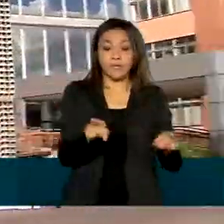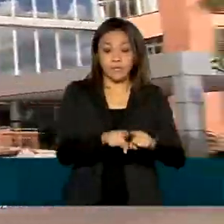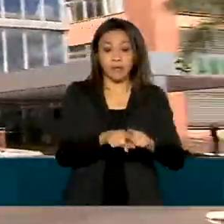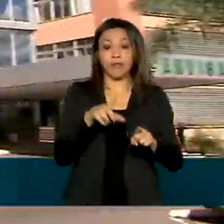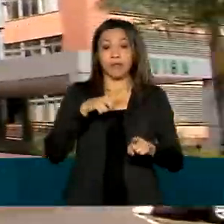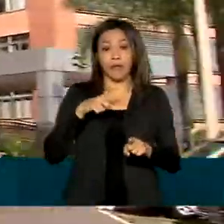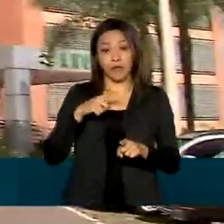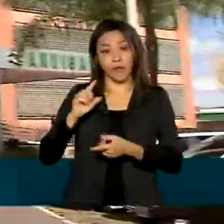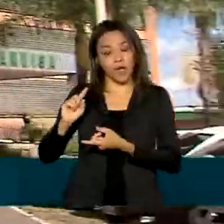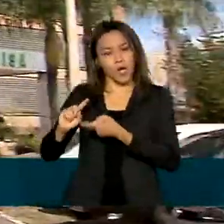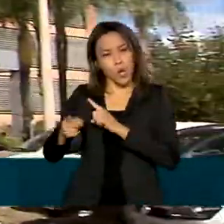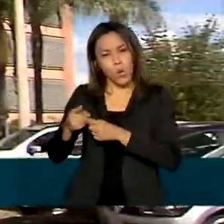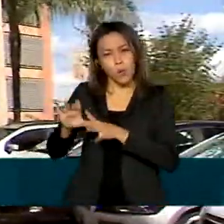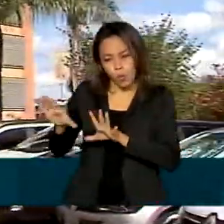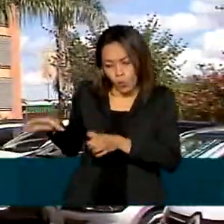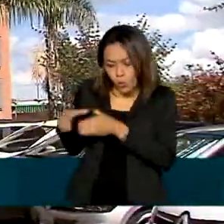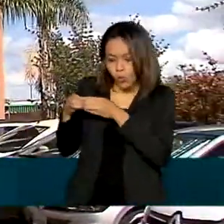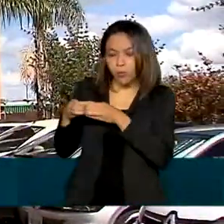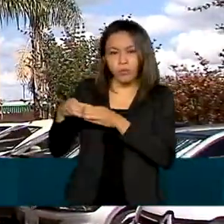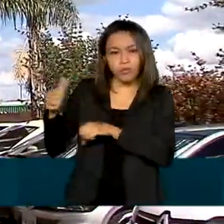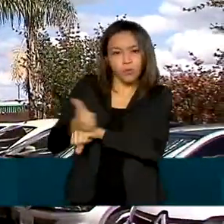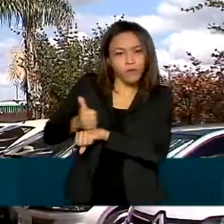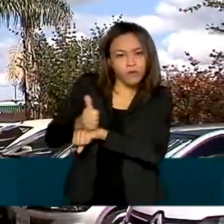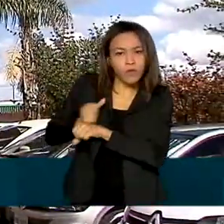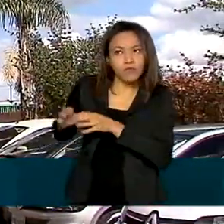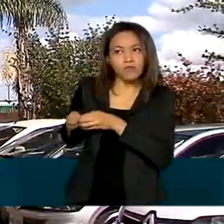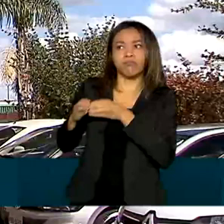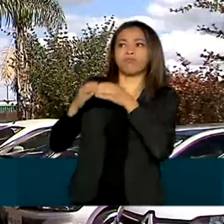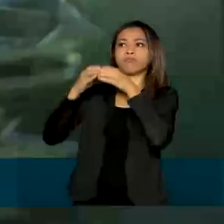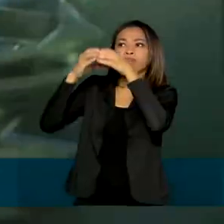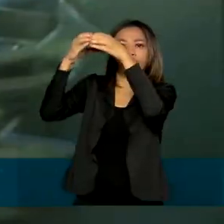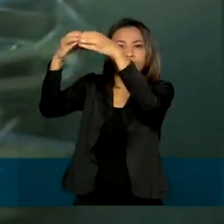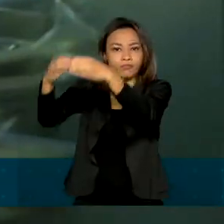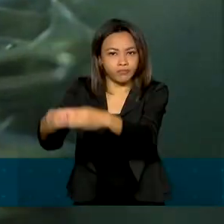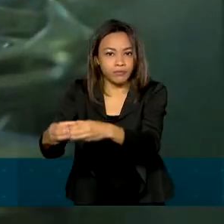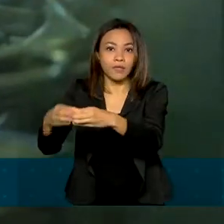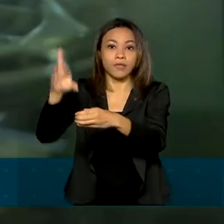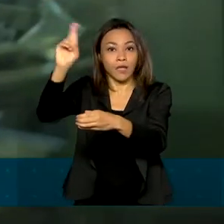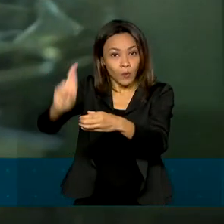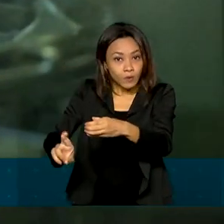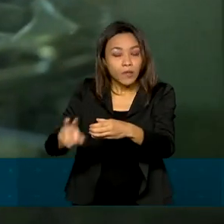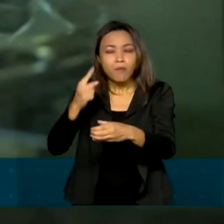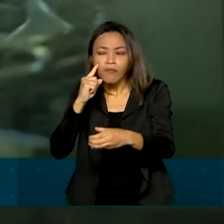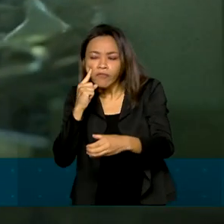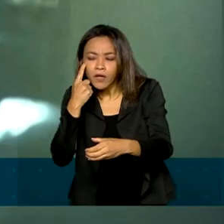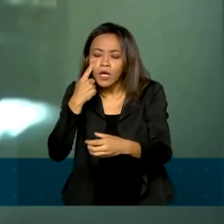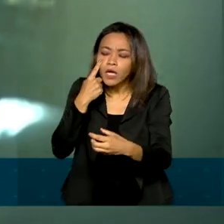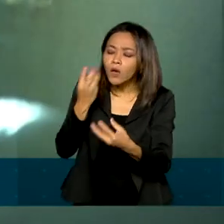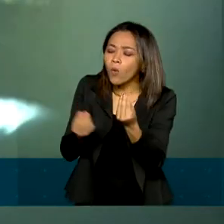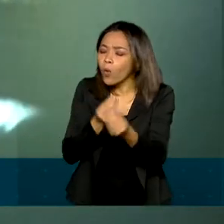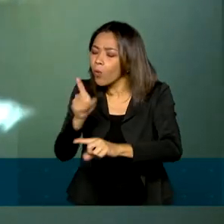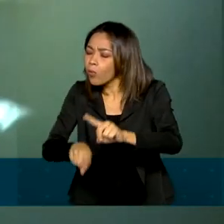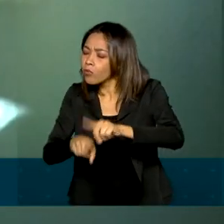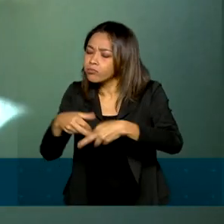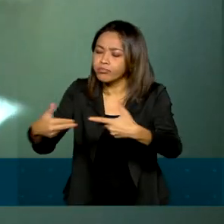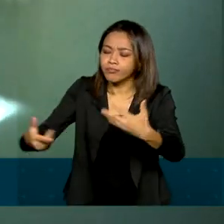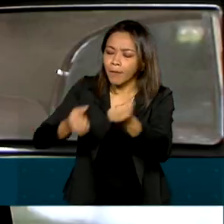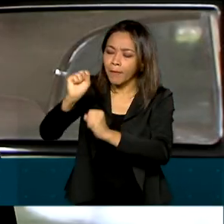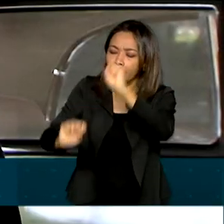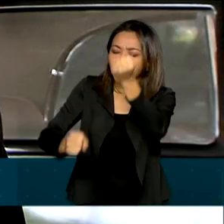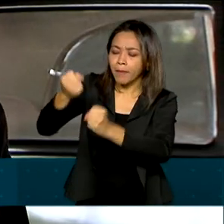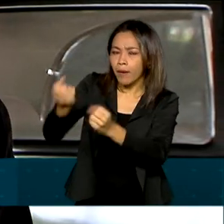de vigilância sanitária brasileira à Rússia para inspecionar a produção dos insumos e da vacina Sputnik